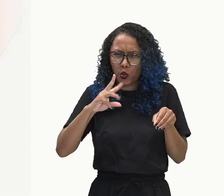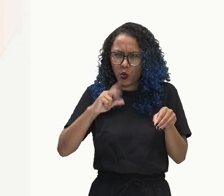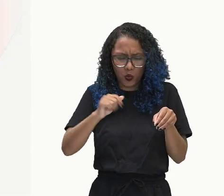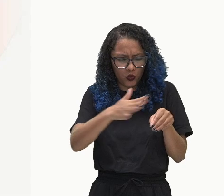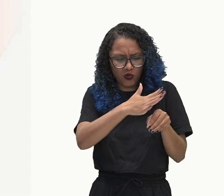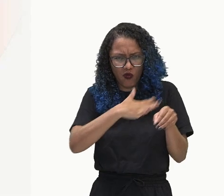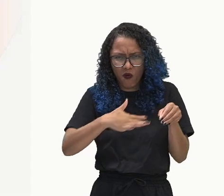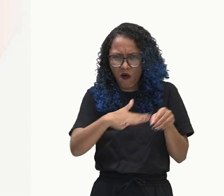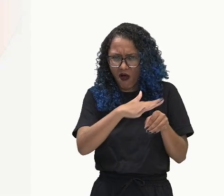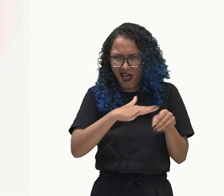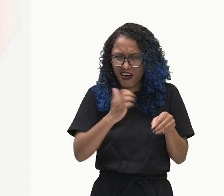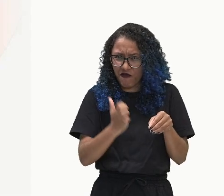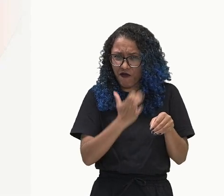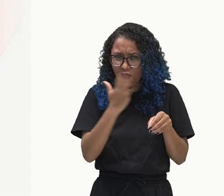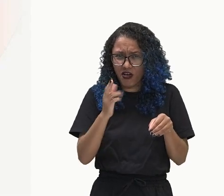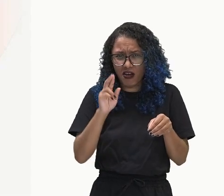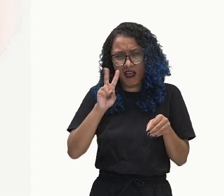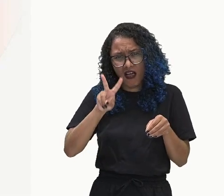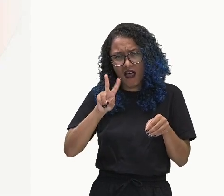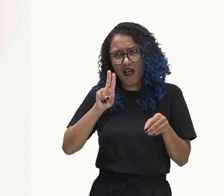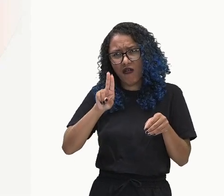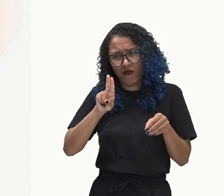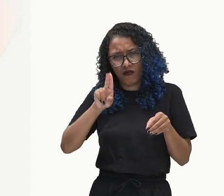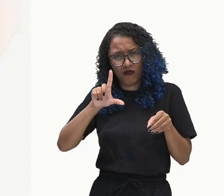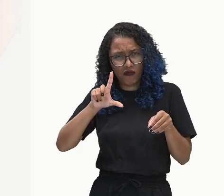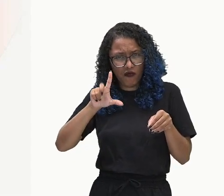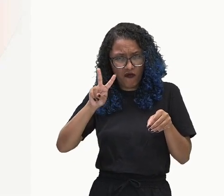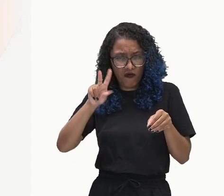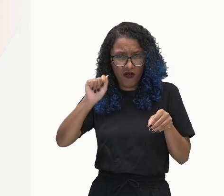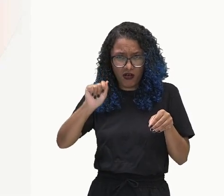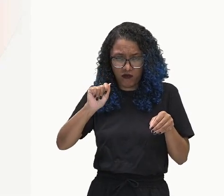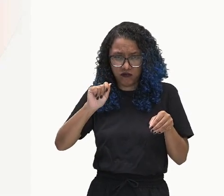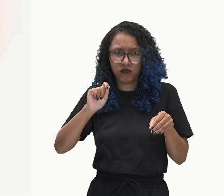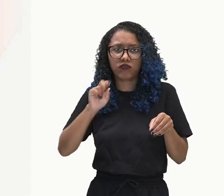a abertura externa do sistema reprodutor feminino,